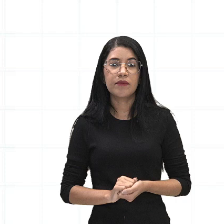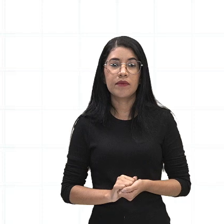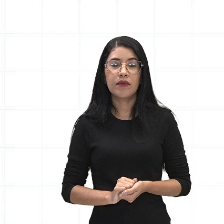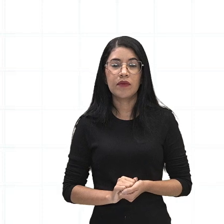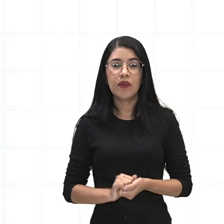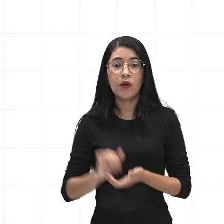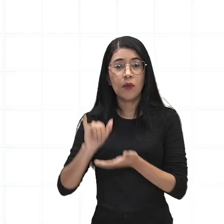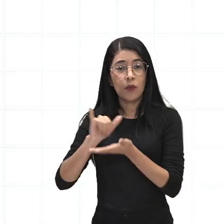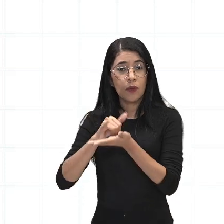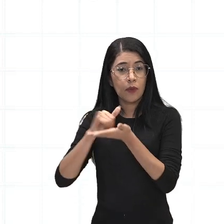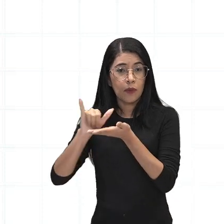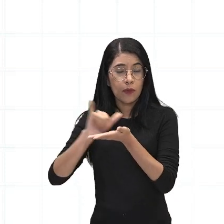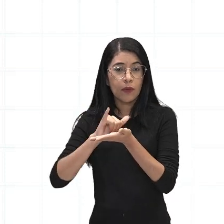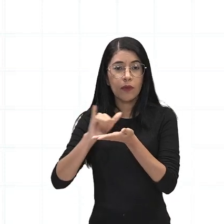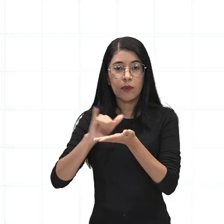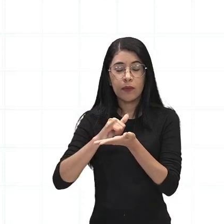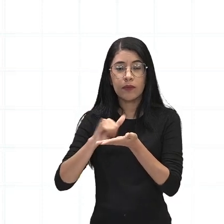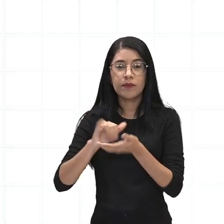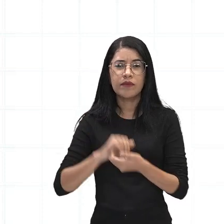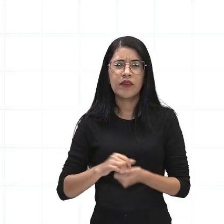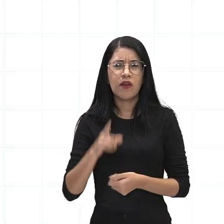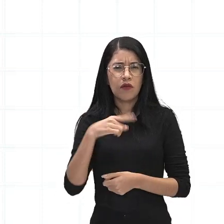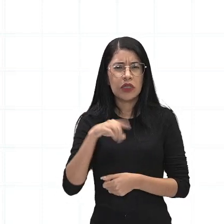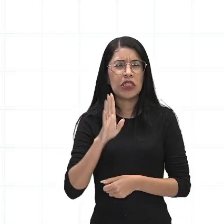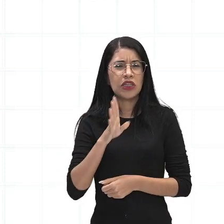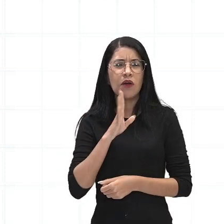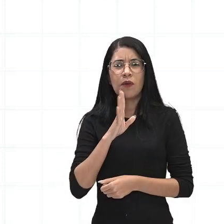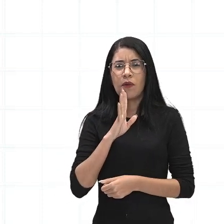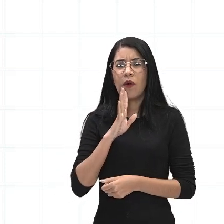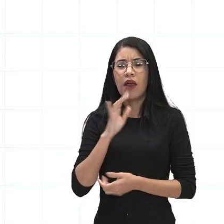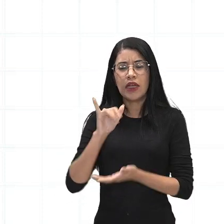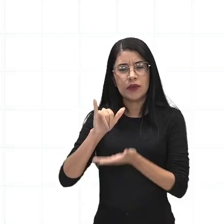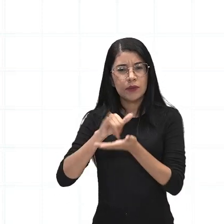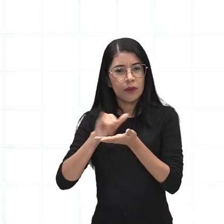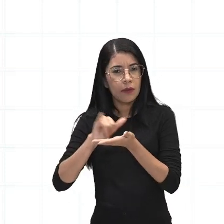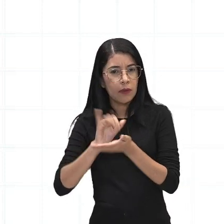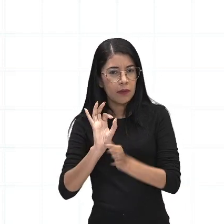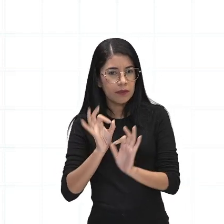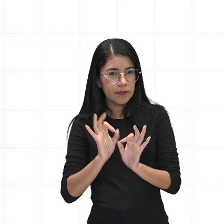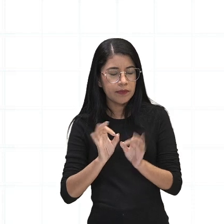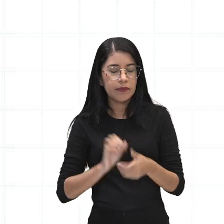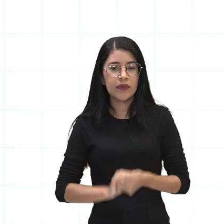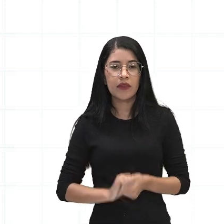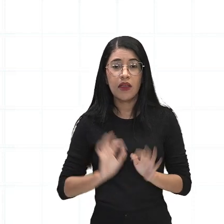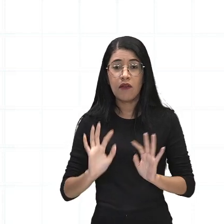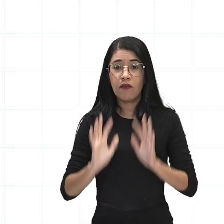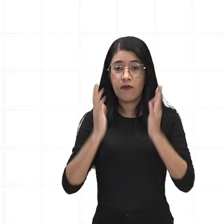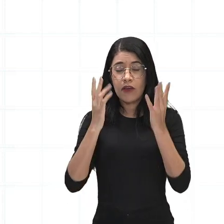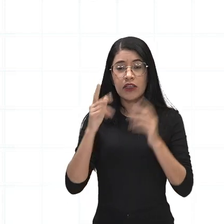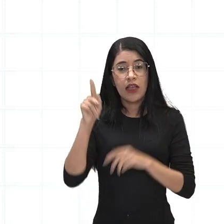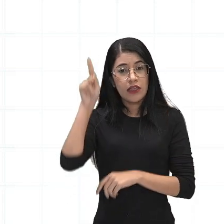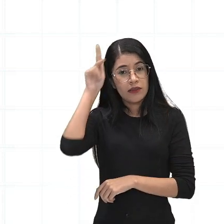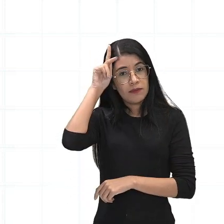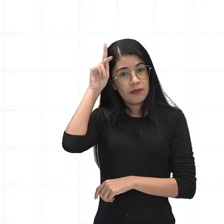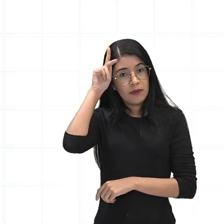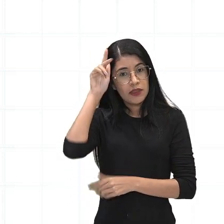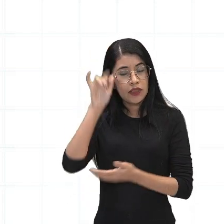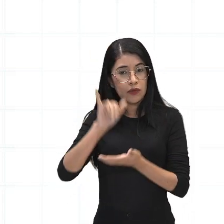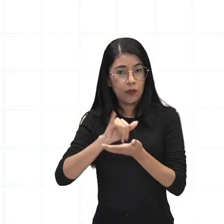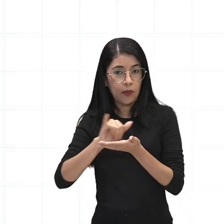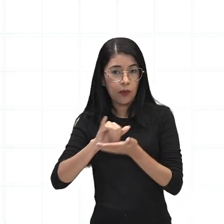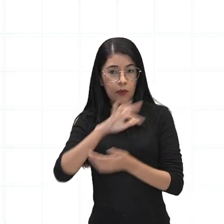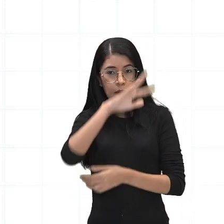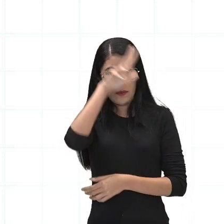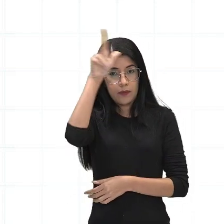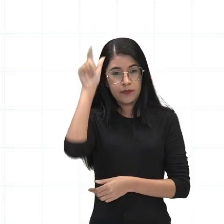Boi Bumbá. Quem nunca ouviu falar do Boi Bumbá? O Festival dos Bois Bumbás de Parintins, no